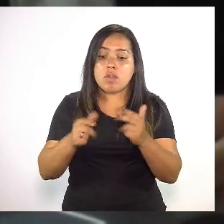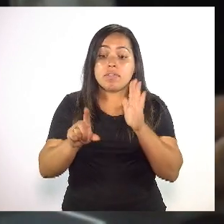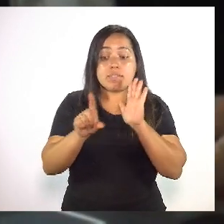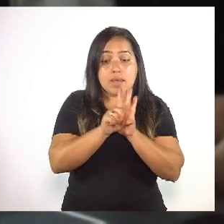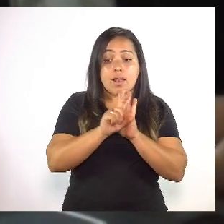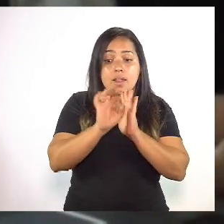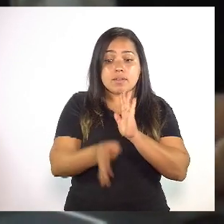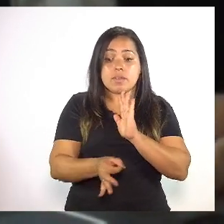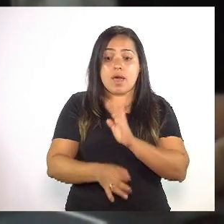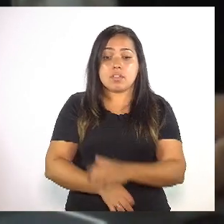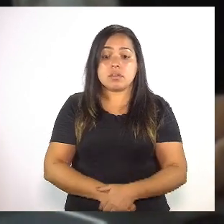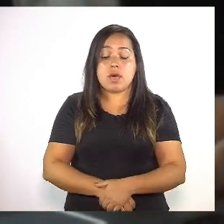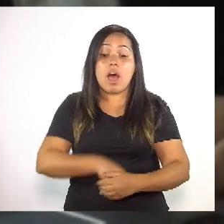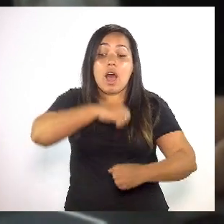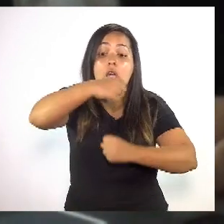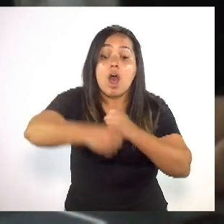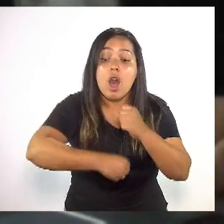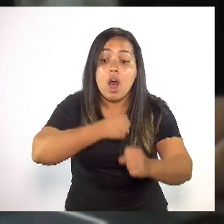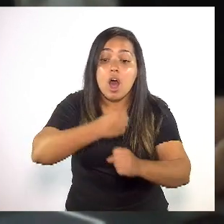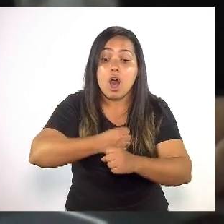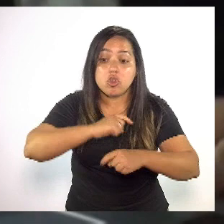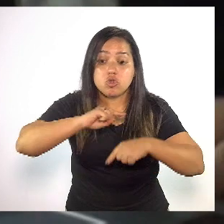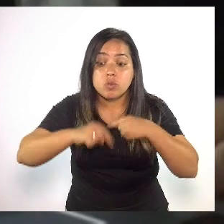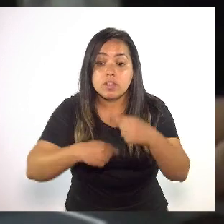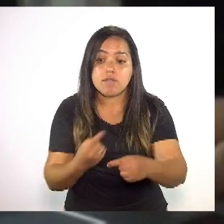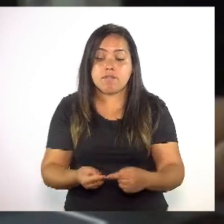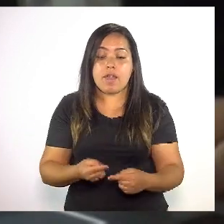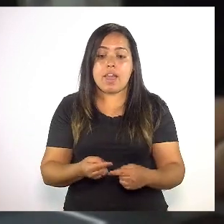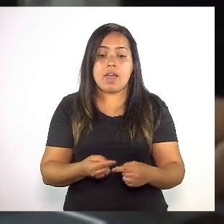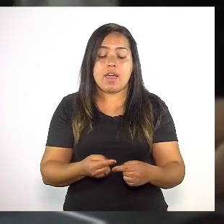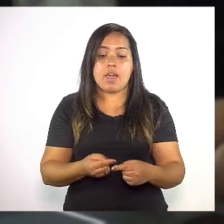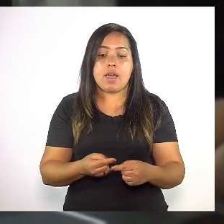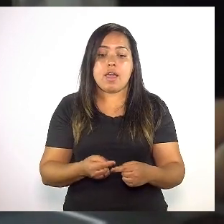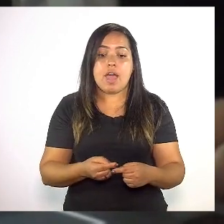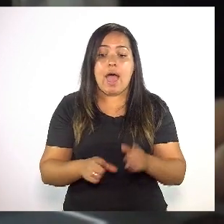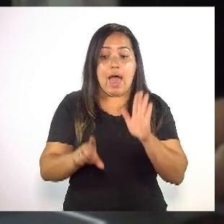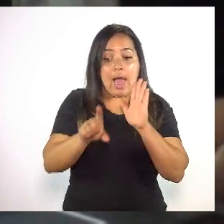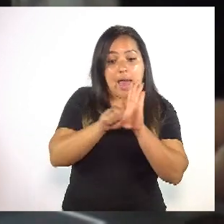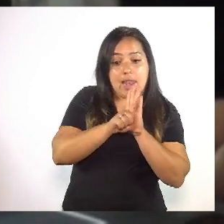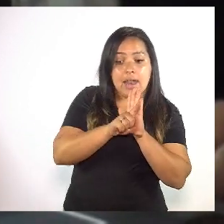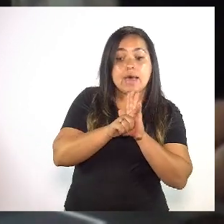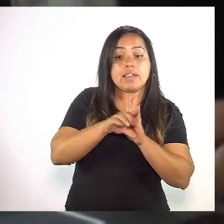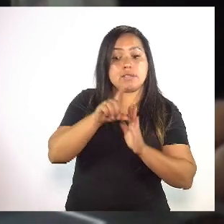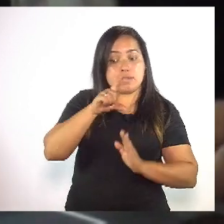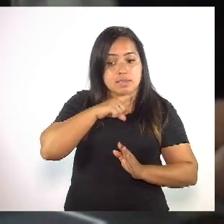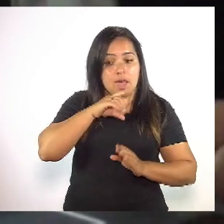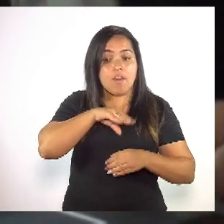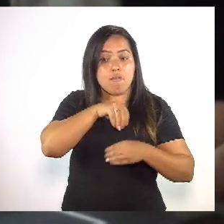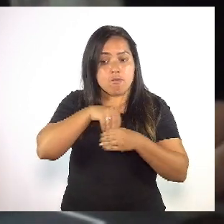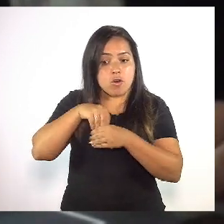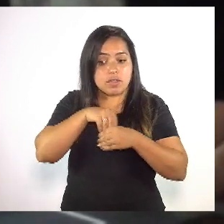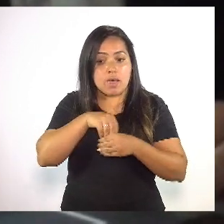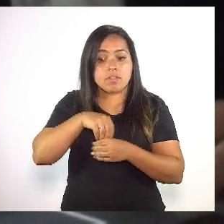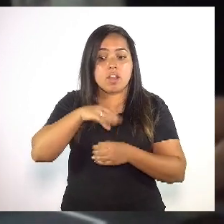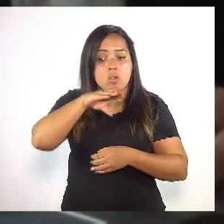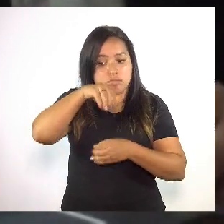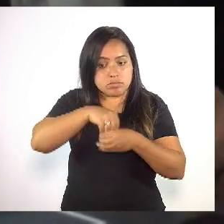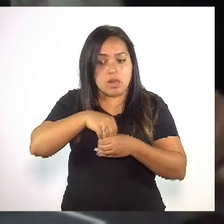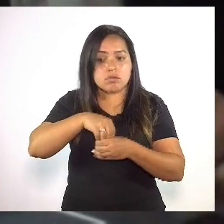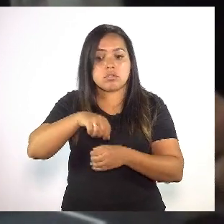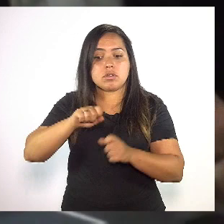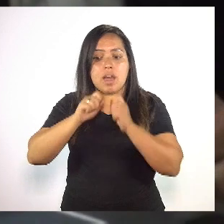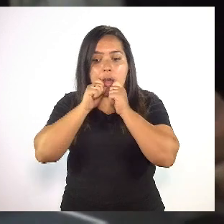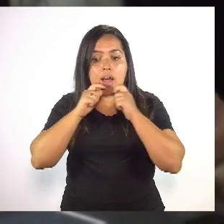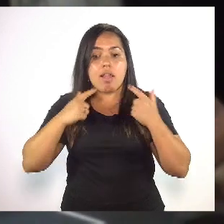FECP. Para o ano que vem, a própria LOA, que está aí em votação dentro da Alerj, já aponta uma grande mudança